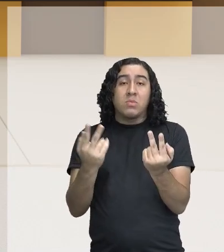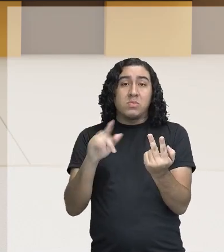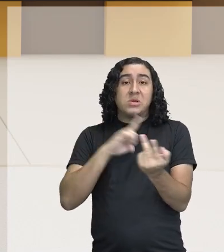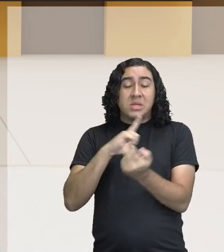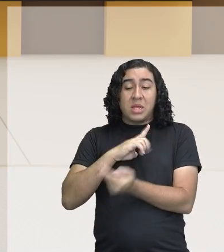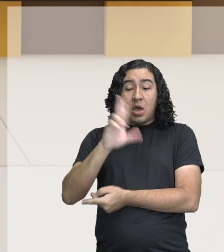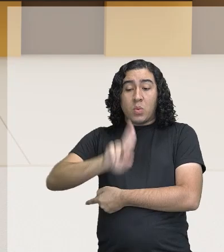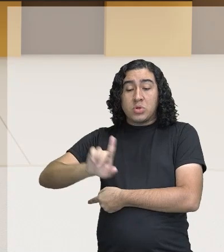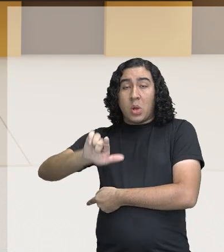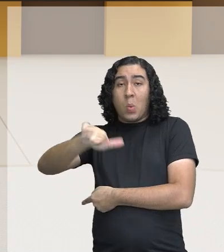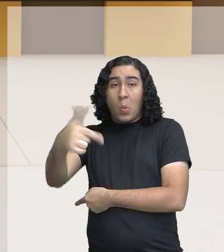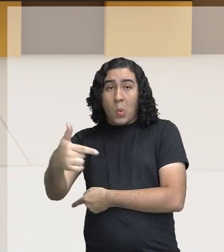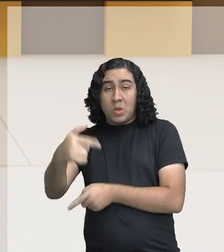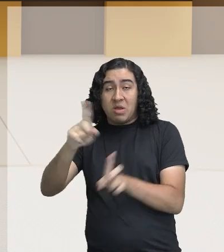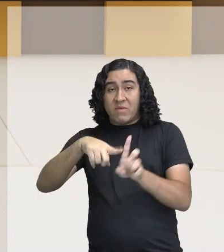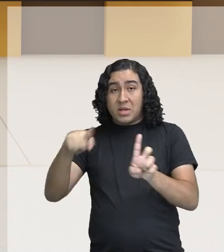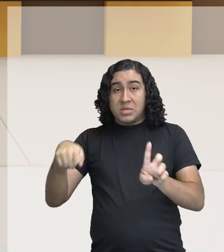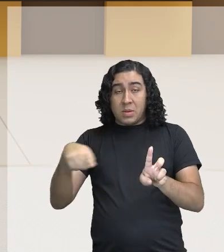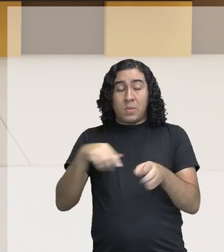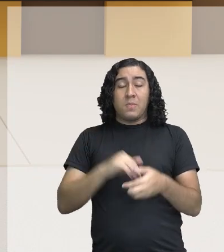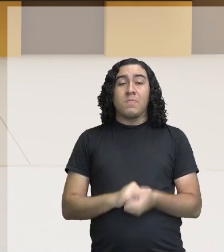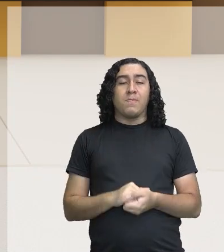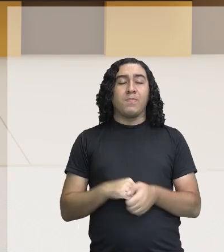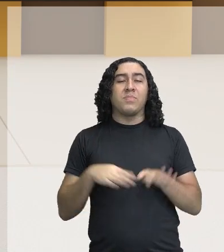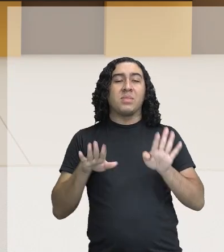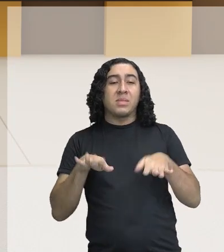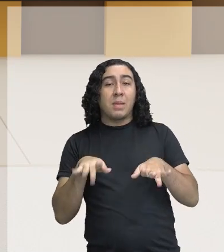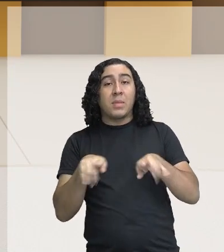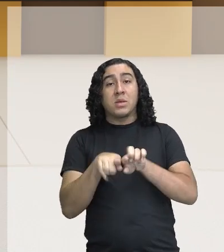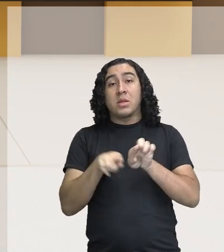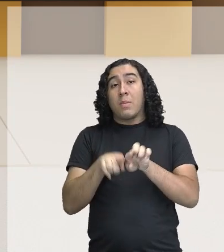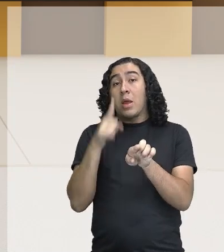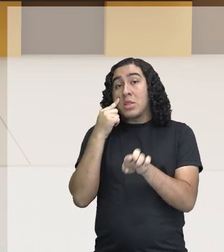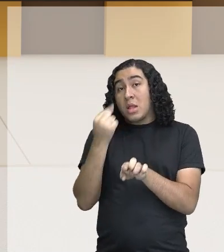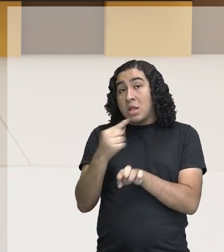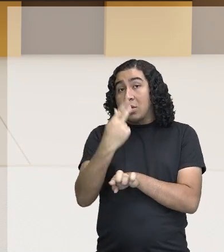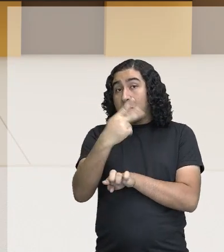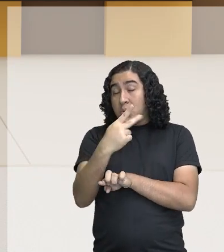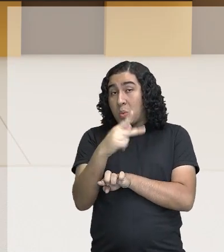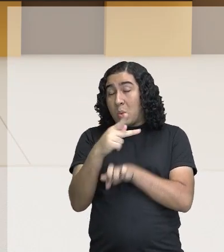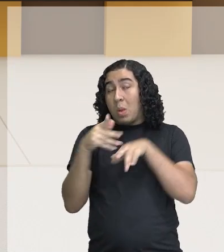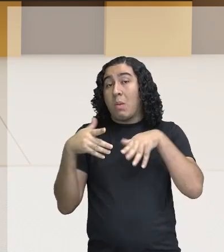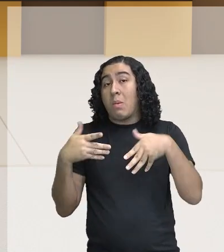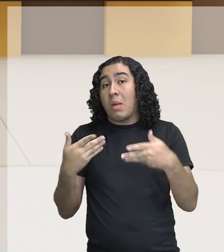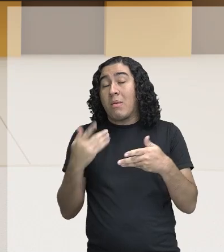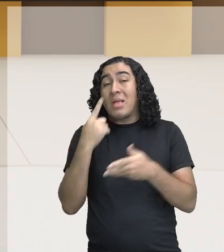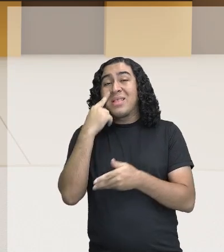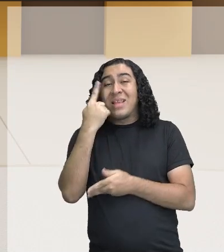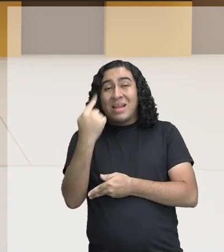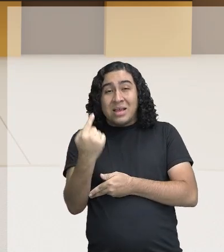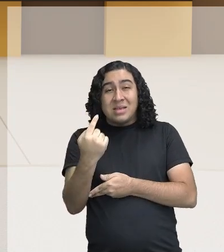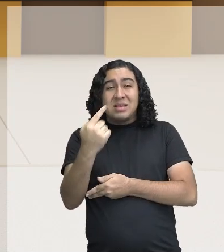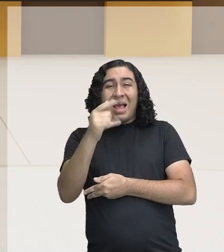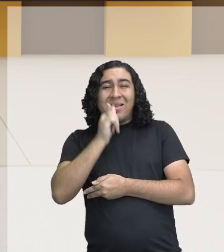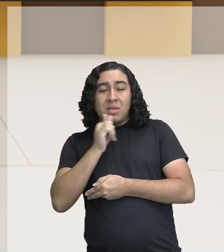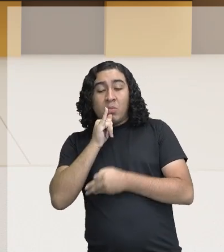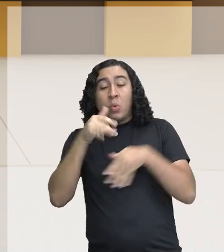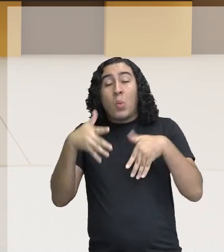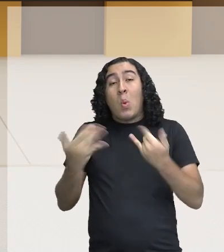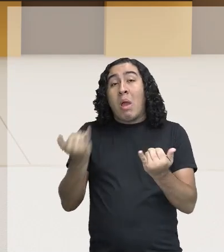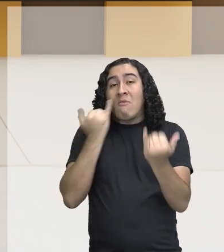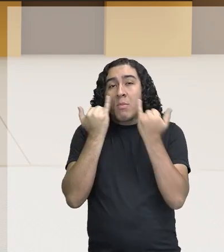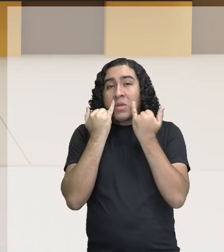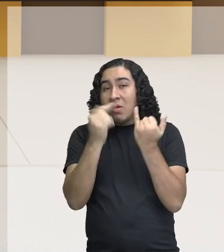variáveis. Exatamente. Então, tudo isso depende também do seu interesse. O seu interesse nessa pesquisa são em quais variáveis? Quais